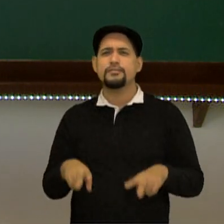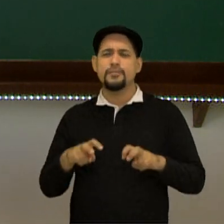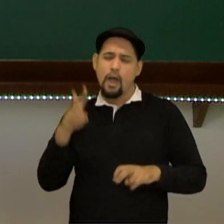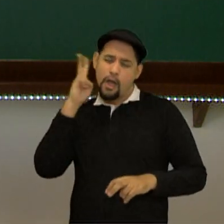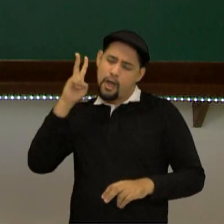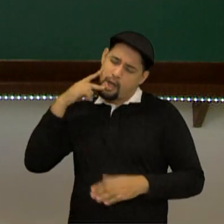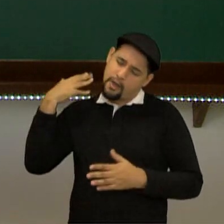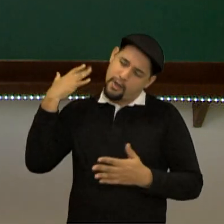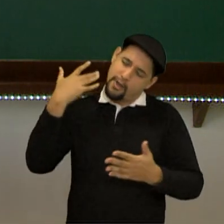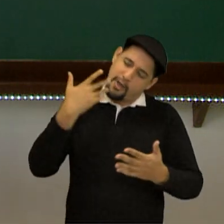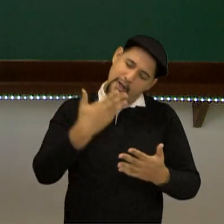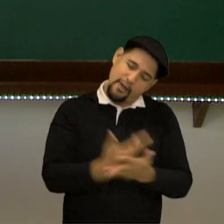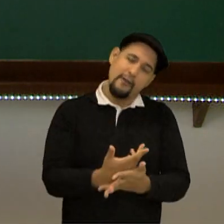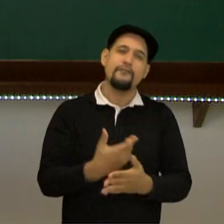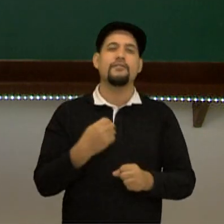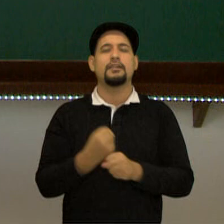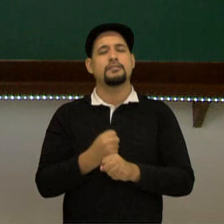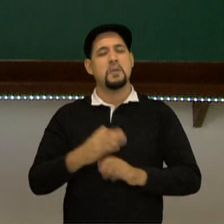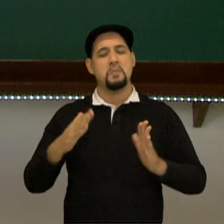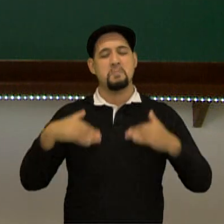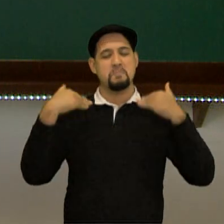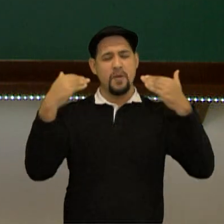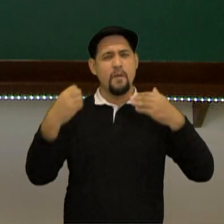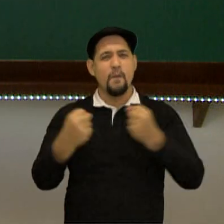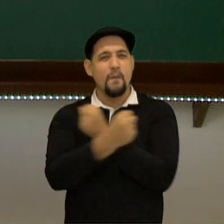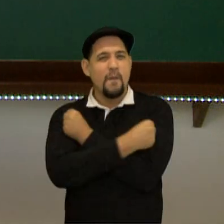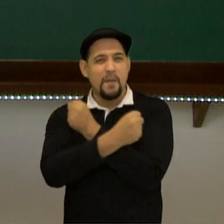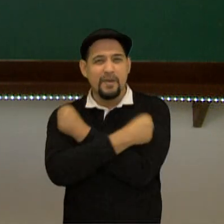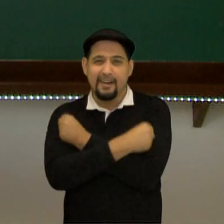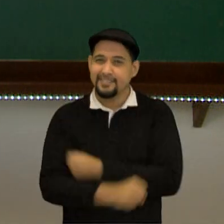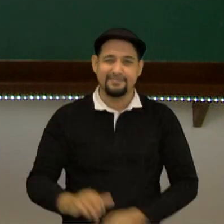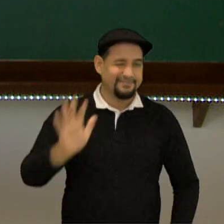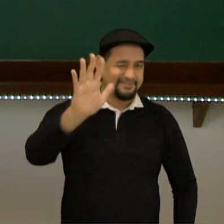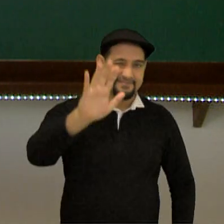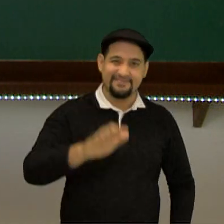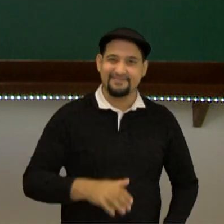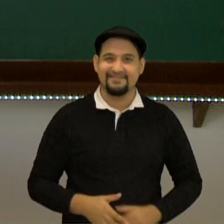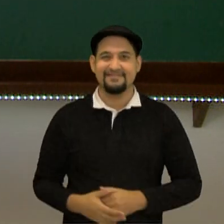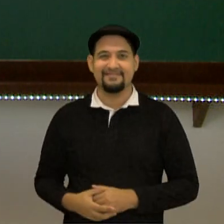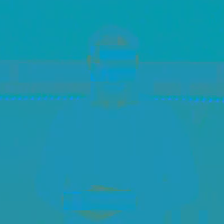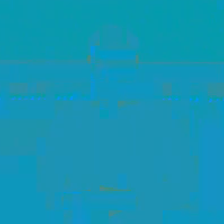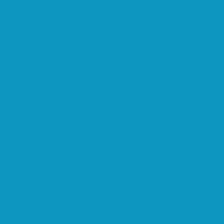sua história que vai ser de muito sucesso. Um abraço e até mais.